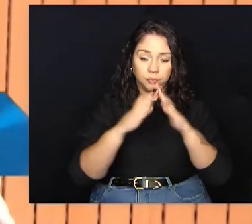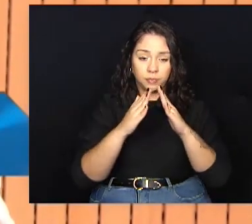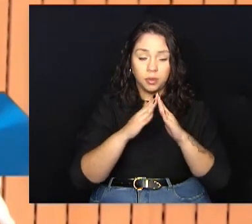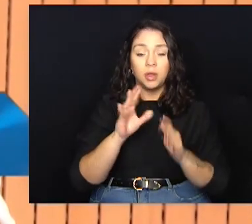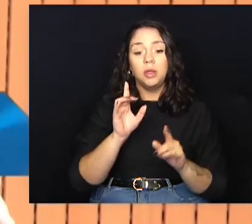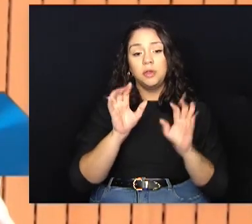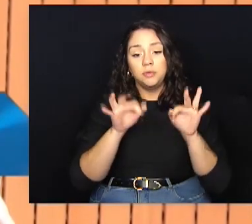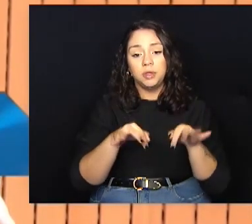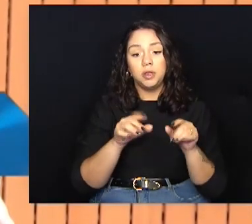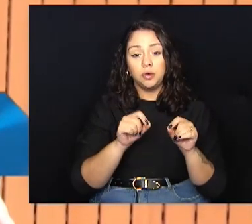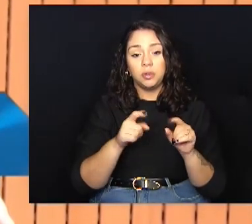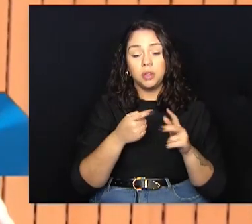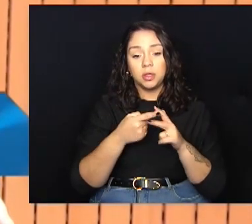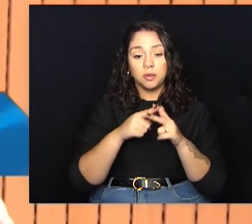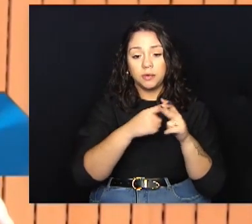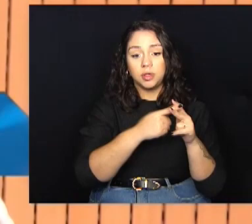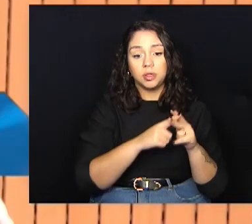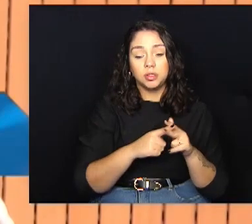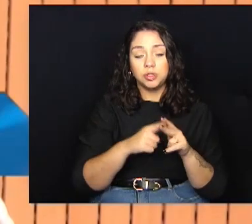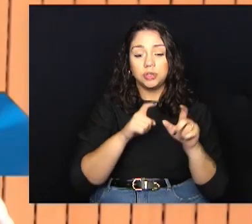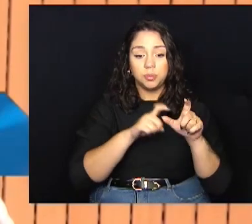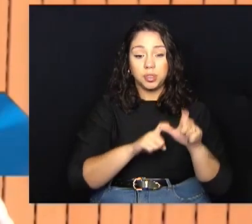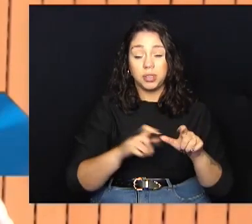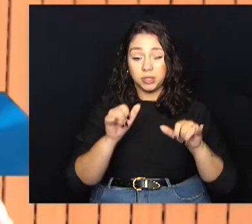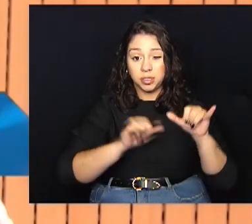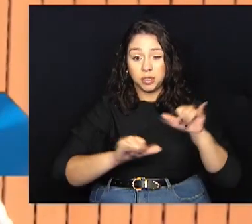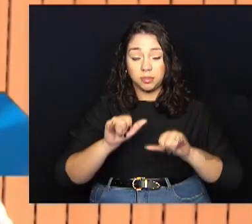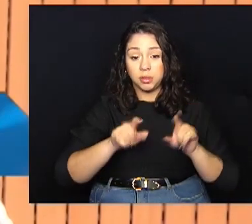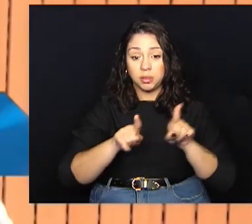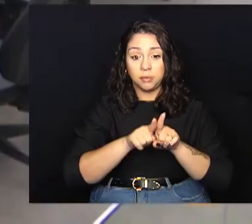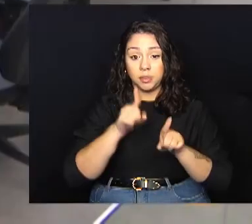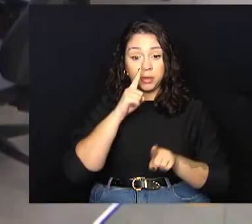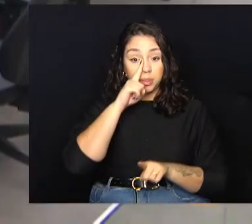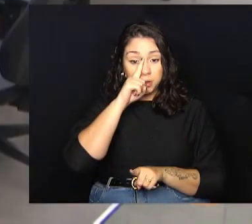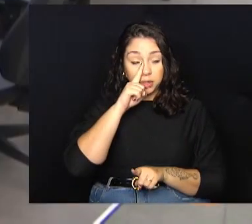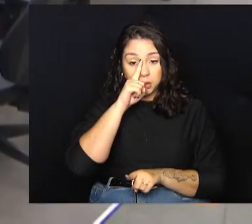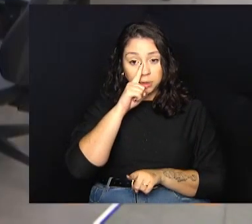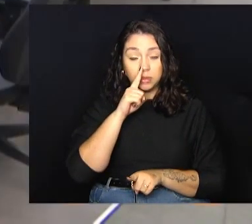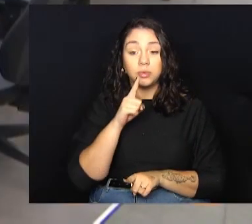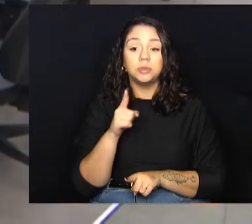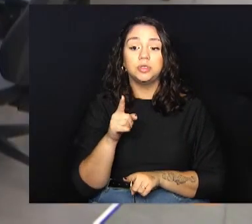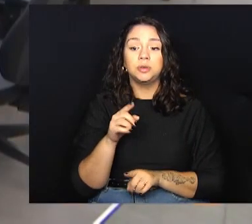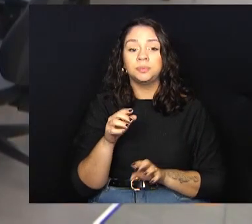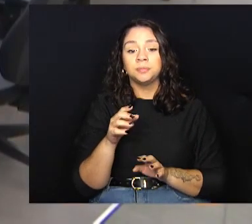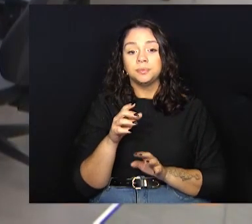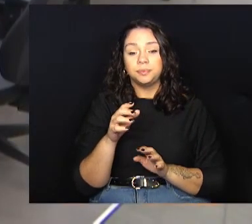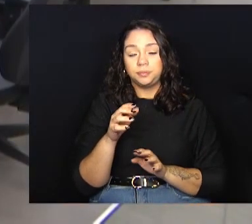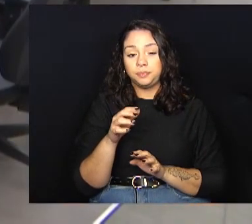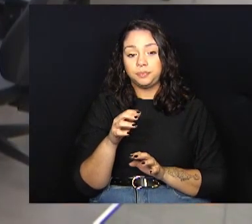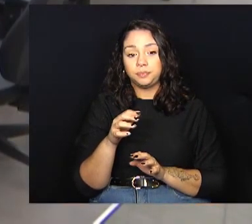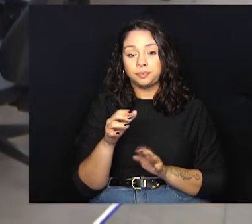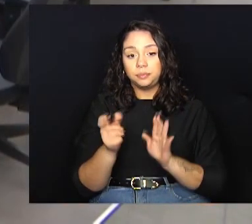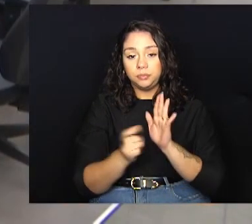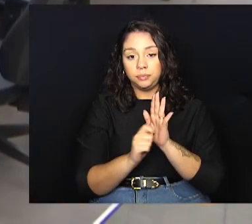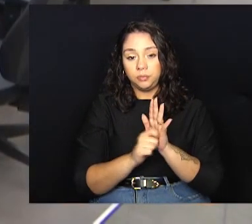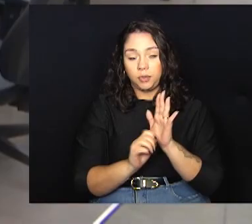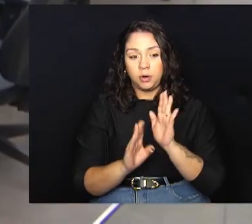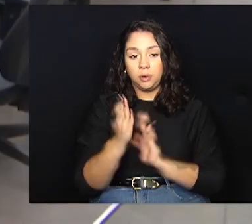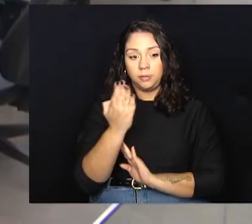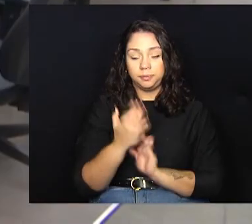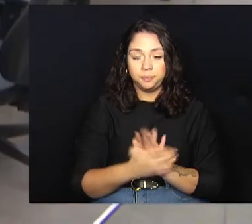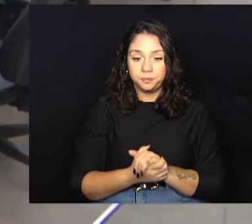mecanismo de dependência química e os riscos canabinoide sintéticos durante todo mês de junho a câmera